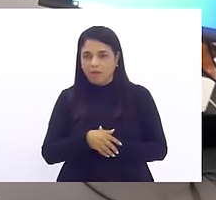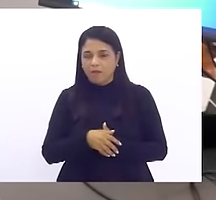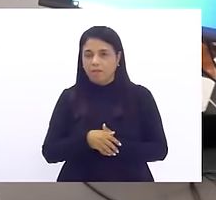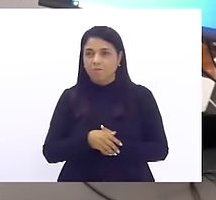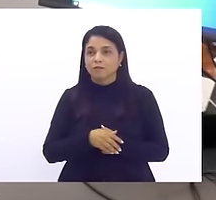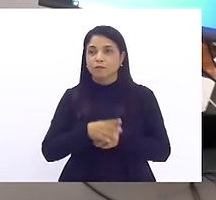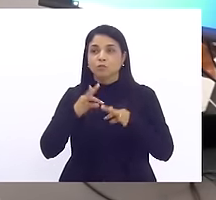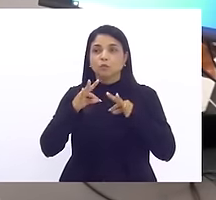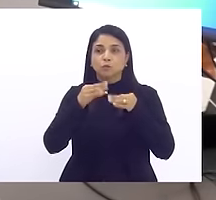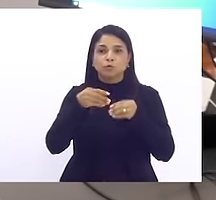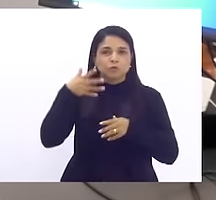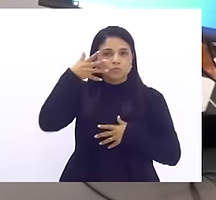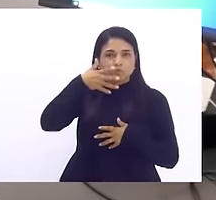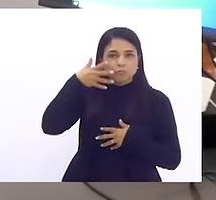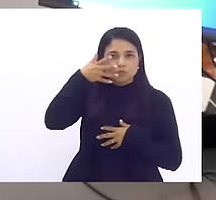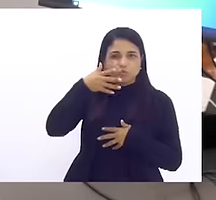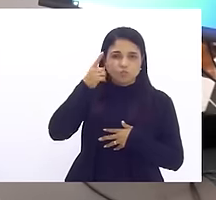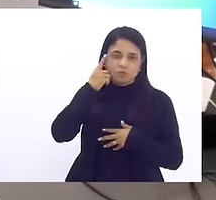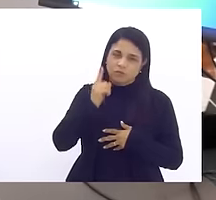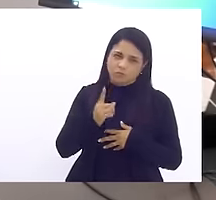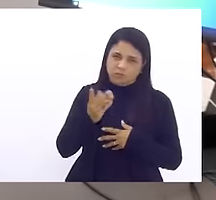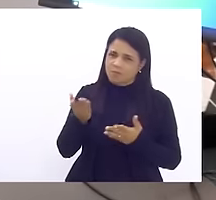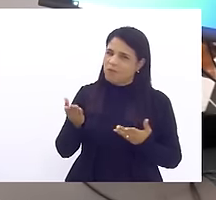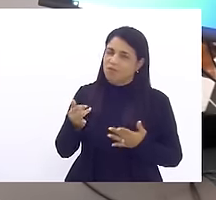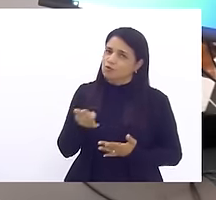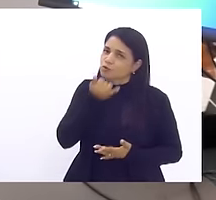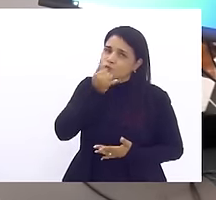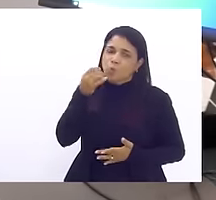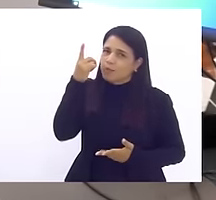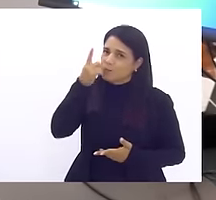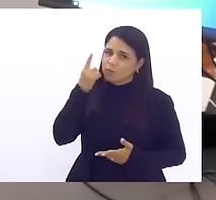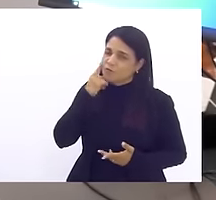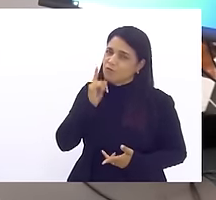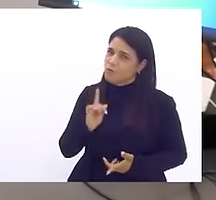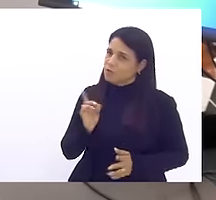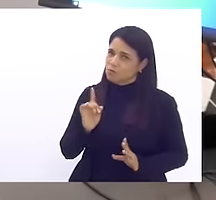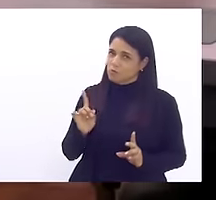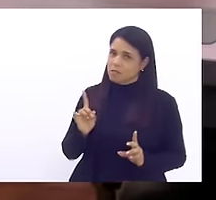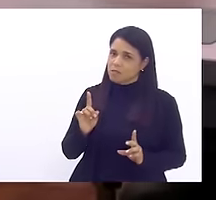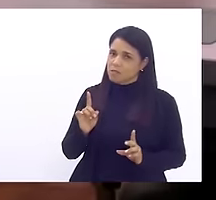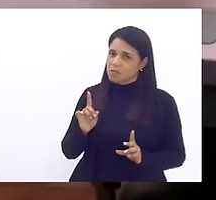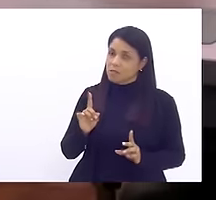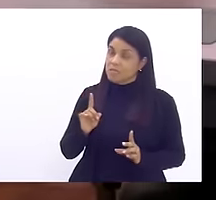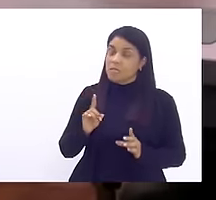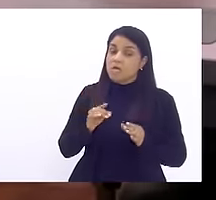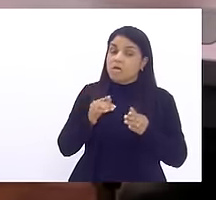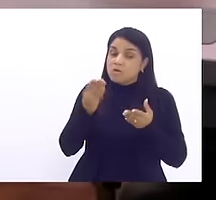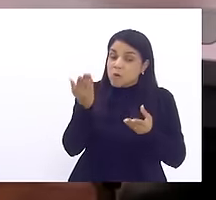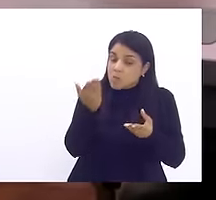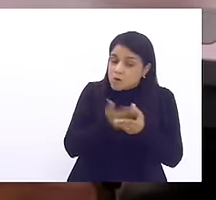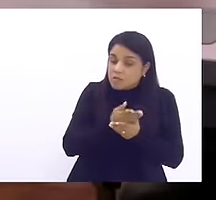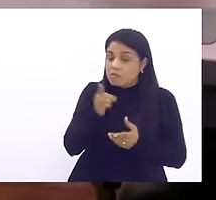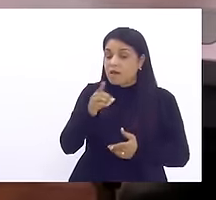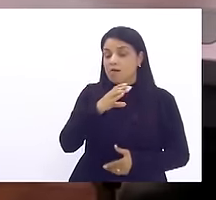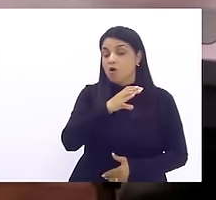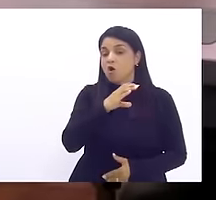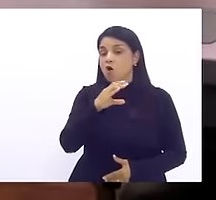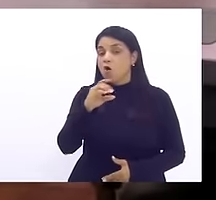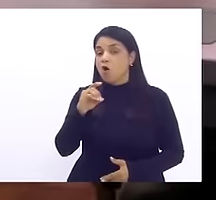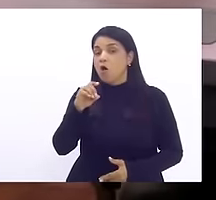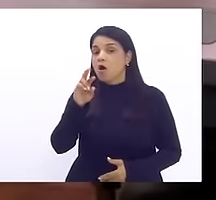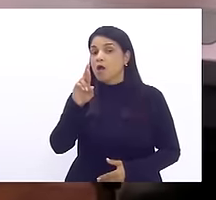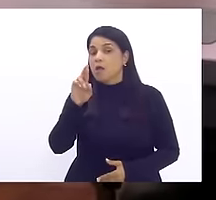vocês não sabem não mas desculpa Inclusive eu falei que o caso está na corregedoria que o PM foi imediatamente